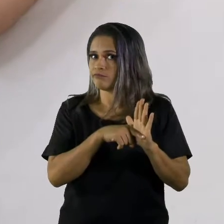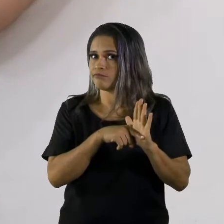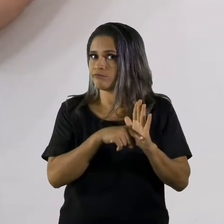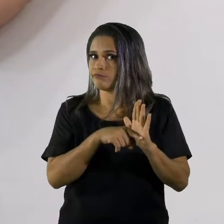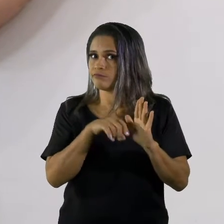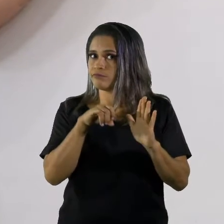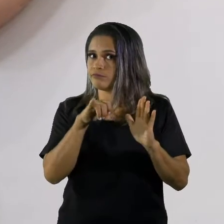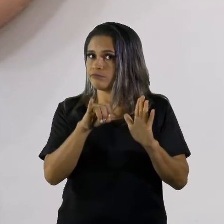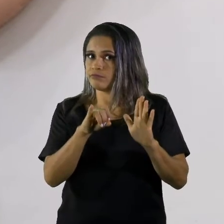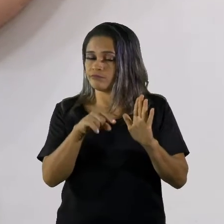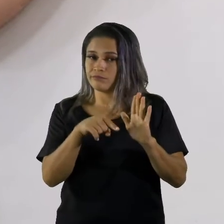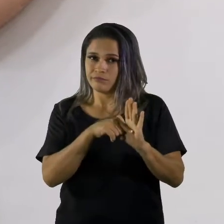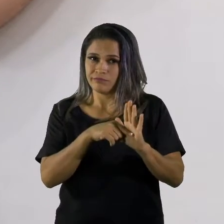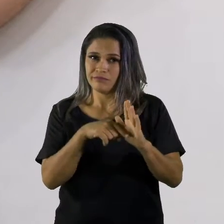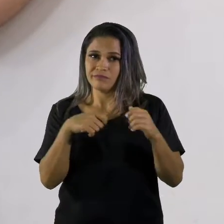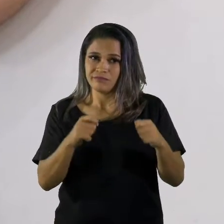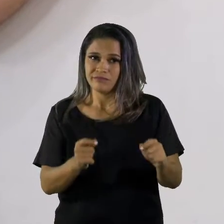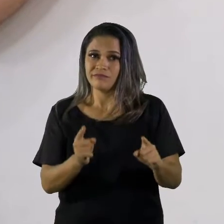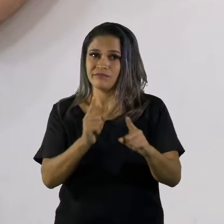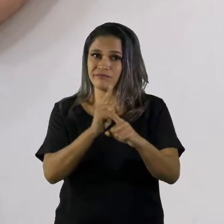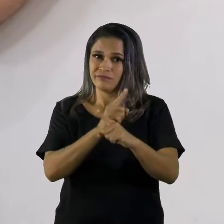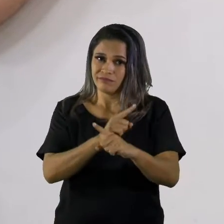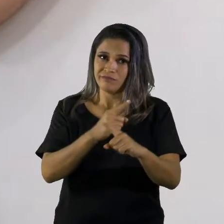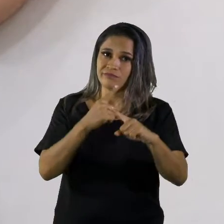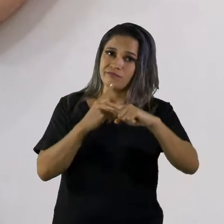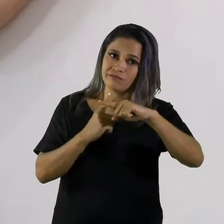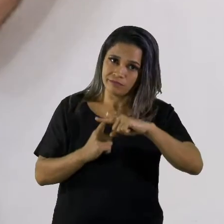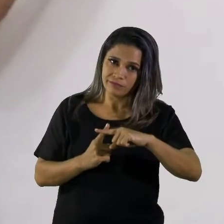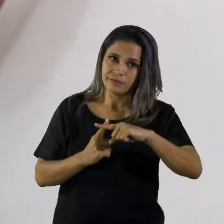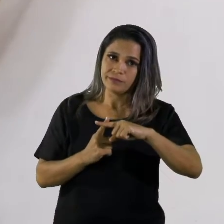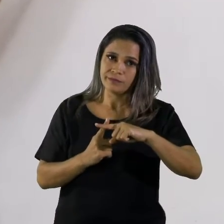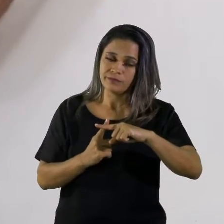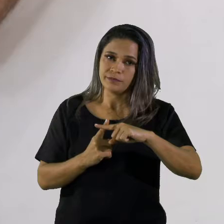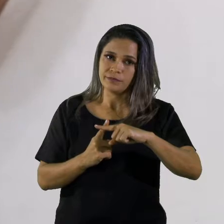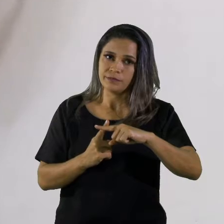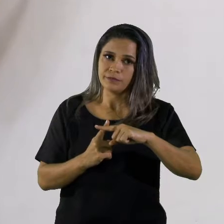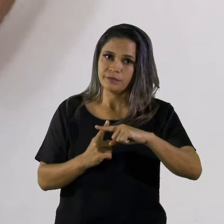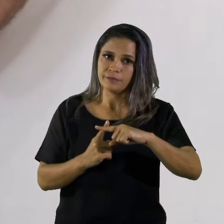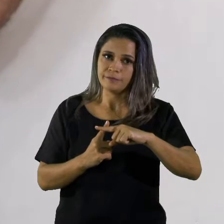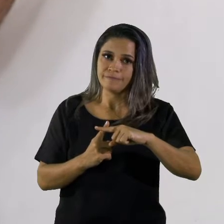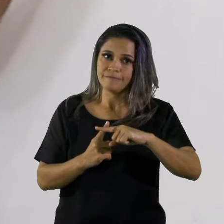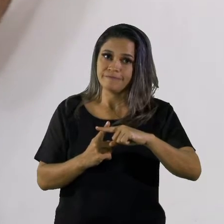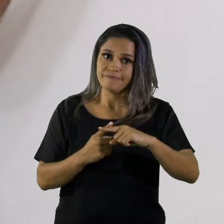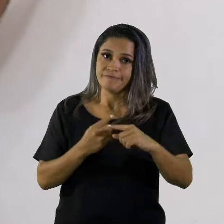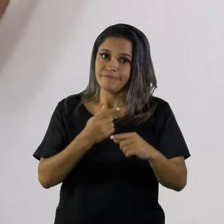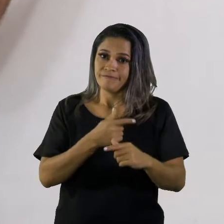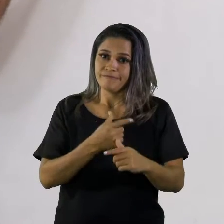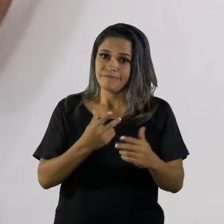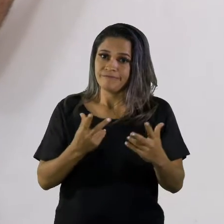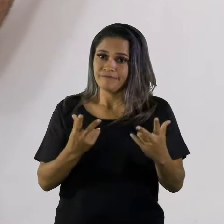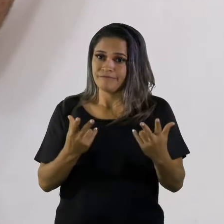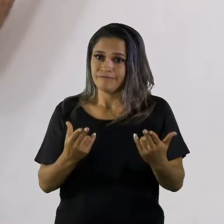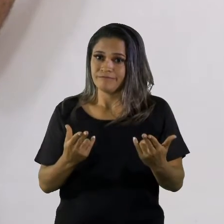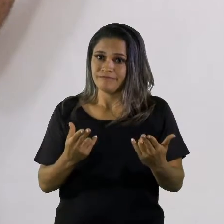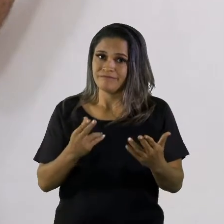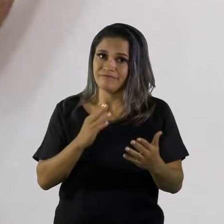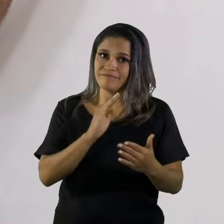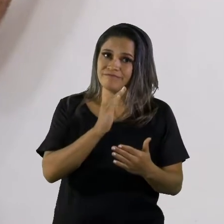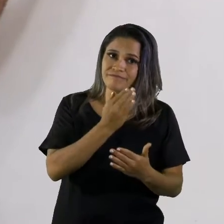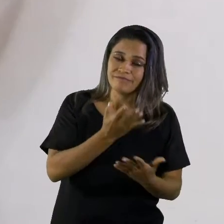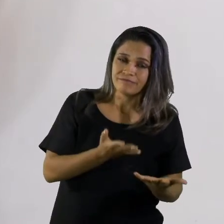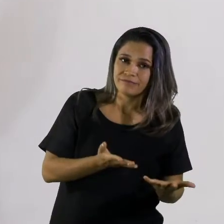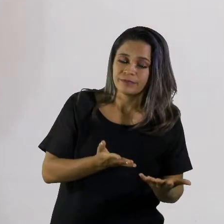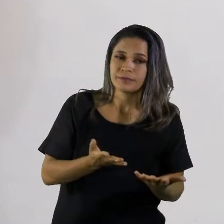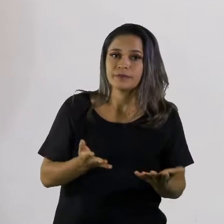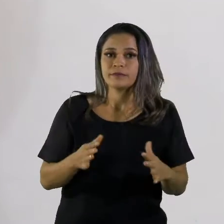vai transformar esse sinal negativo em positivo, e nós teríamos uma igualdade falsa.